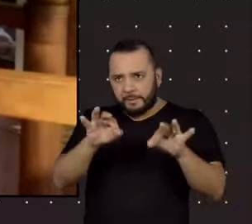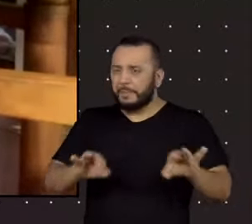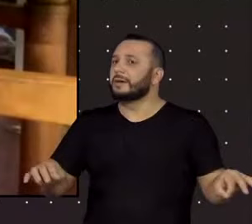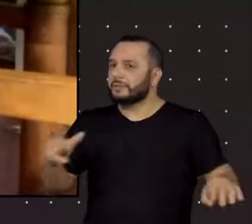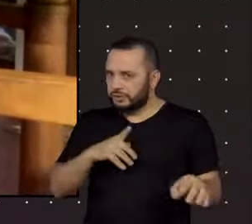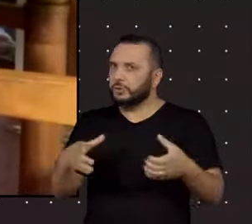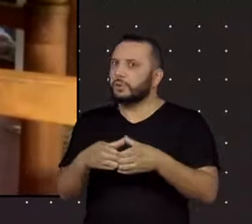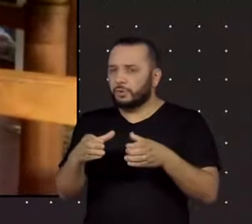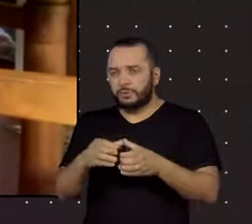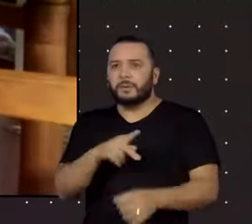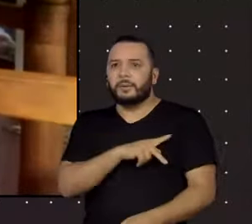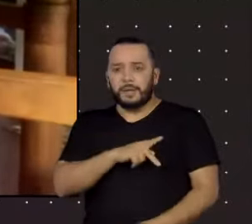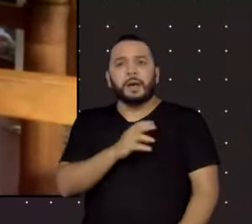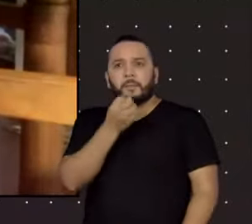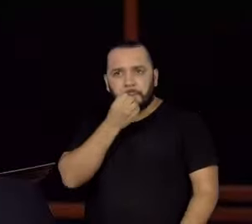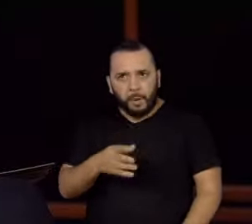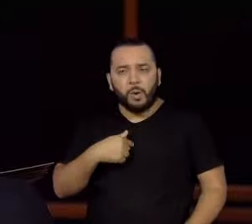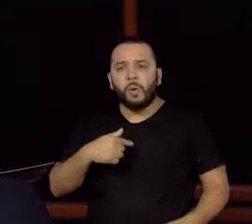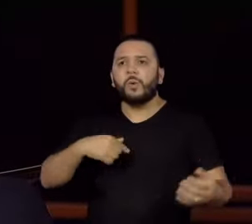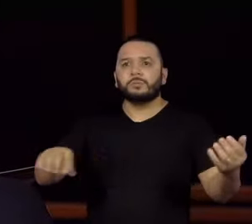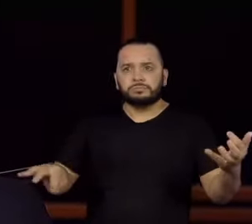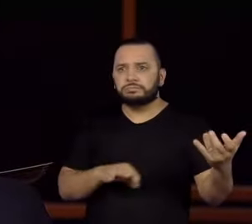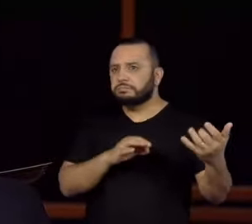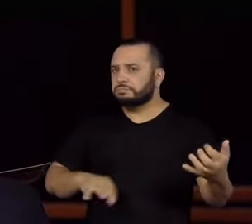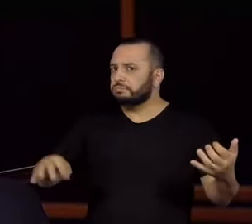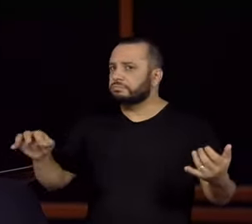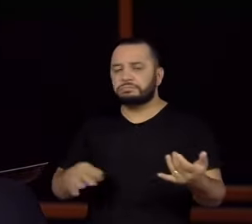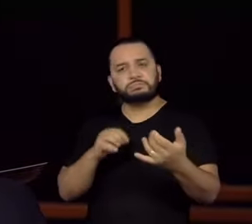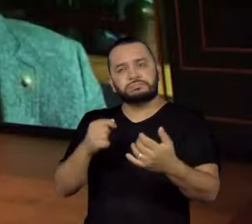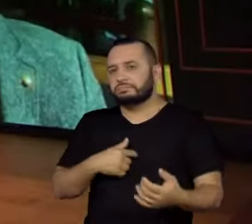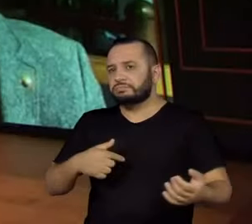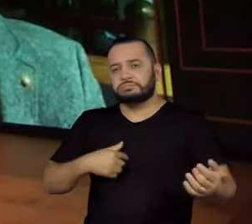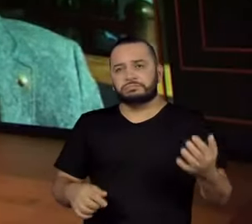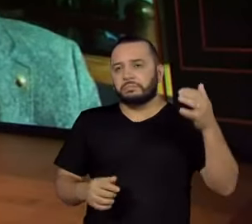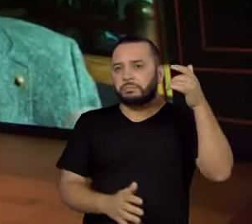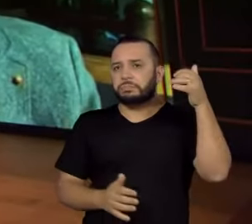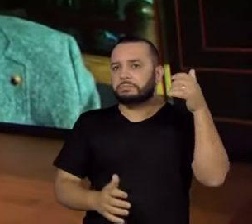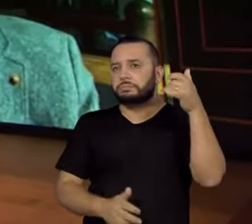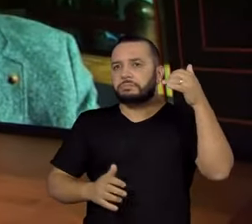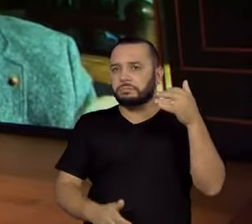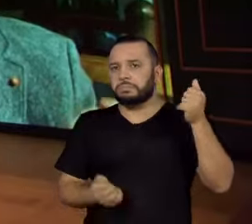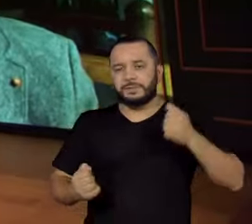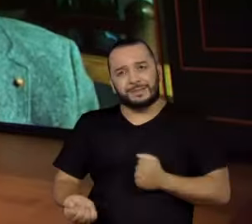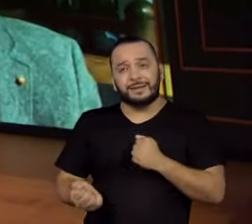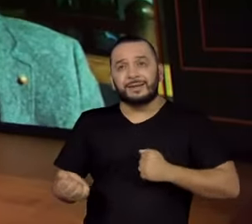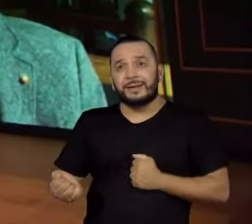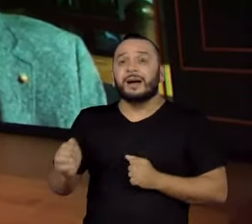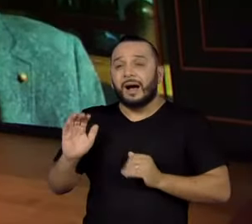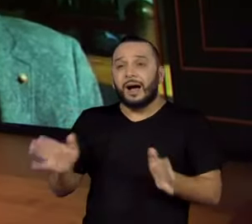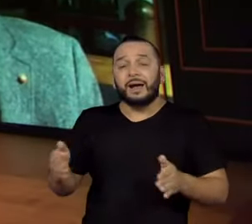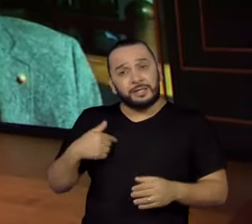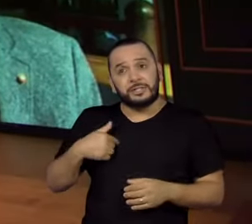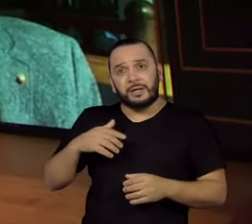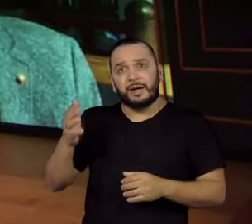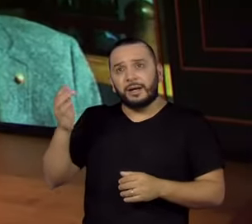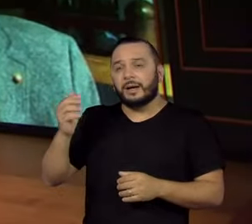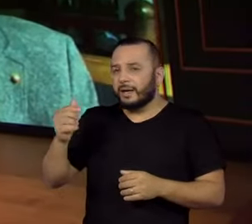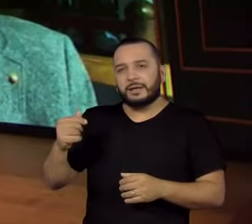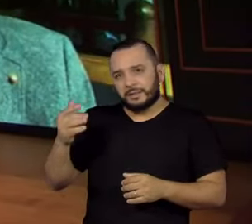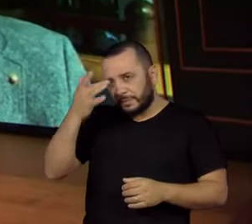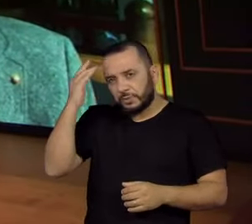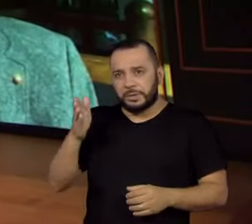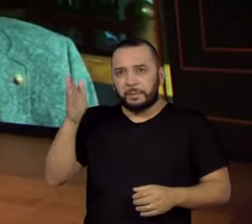Eram bons músicos, tocavam razoavelmente. E na época do concerto, então, alguns músicos do Teatro Municipal vinham dar uma canja